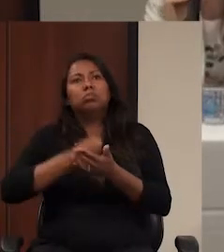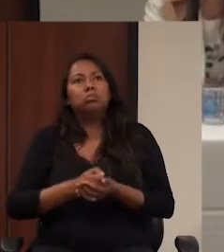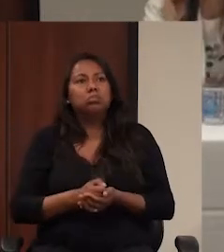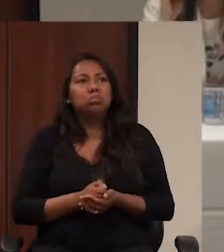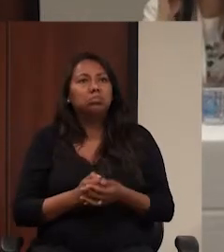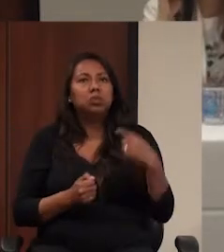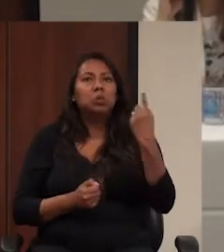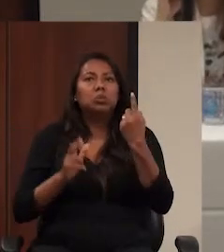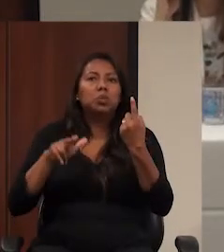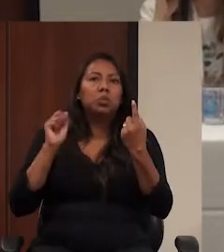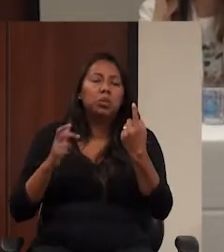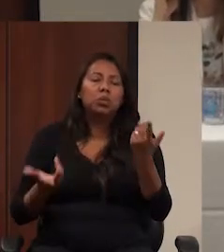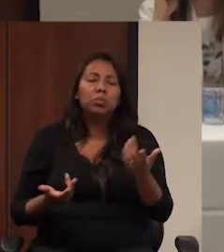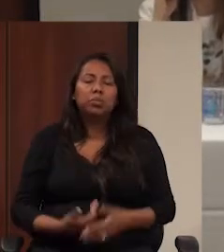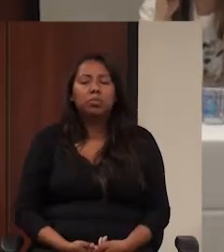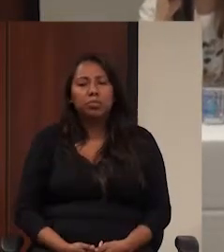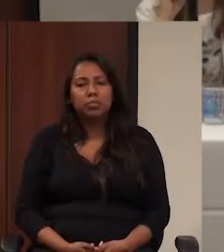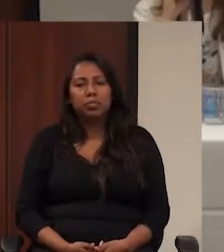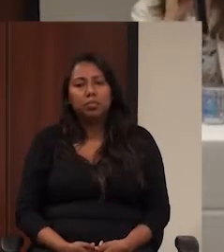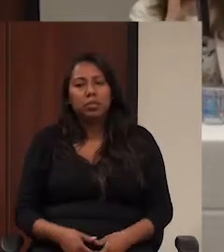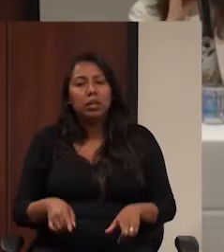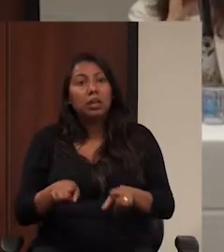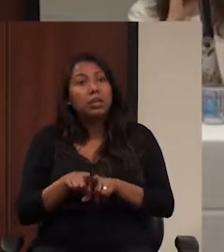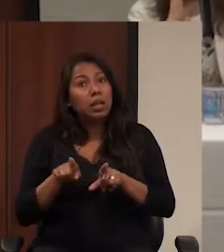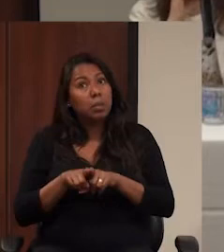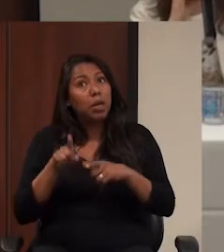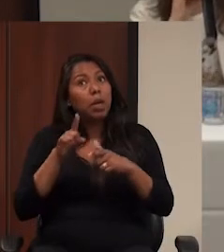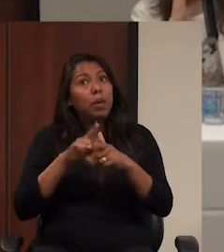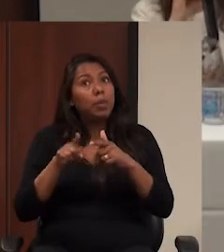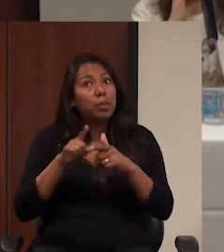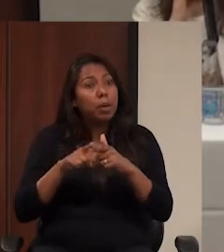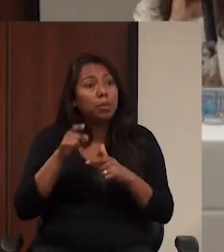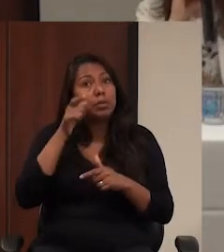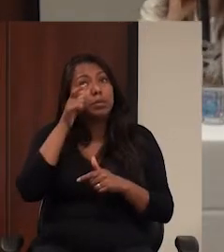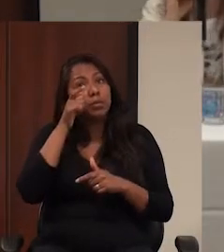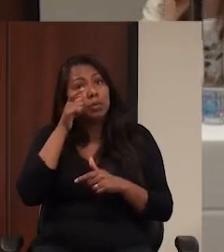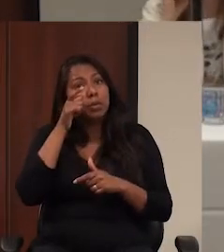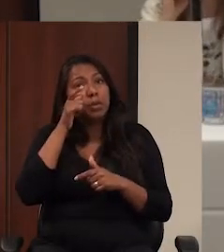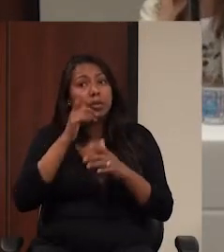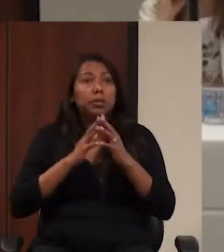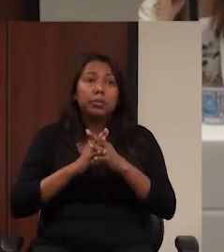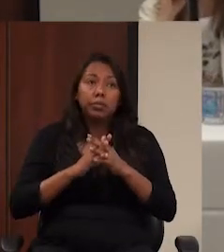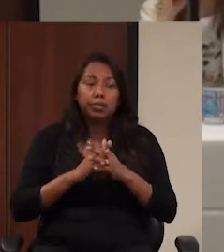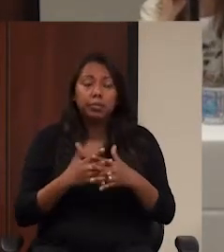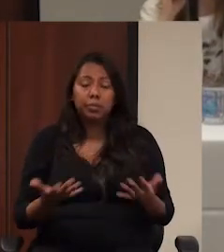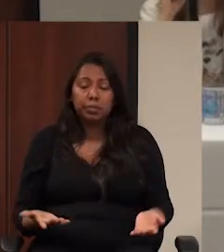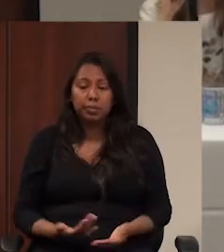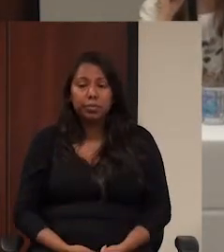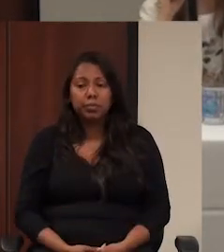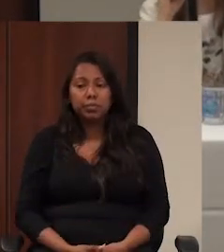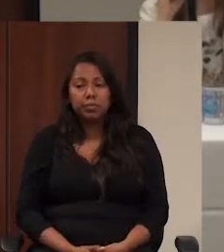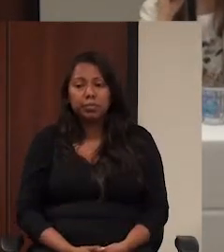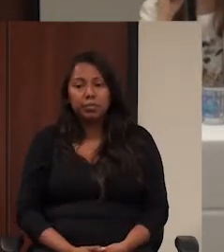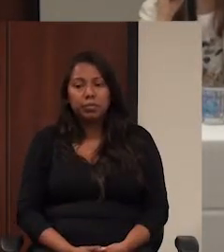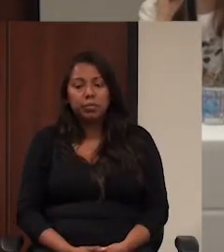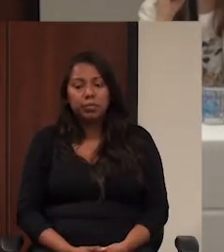nunca precisou se decidir. Conflitos de interesse também eles apontaram como resultado do processo, né?